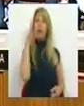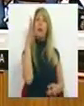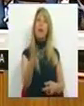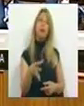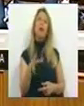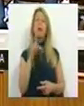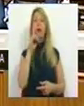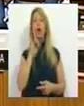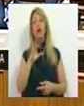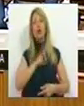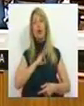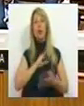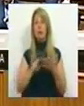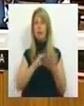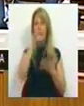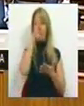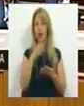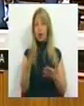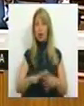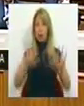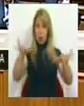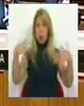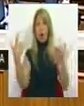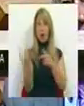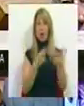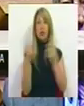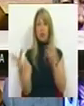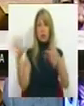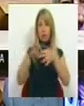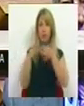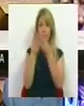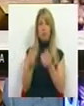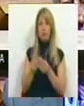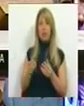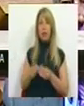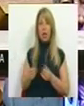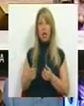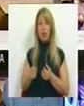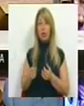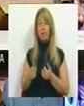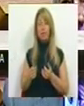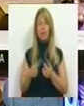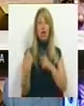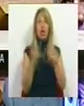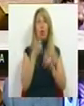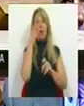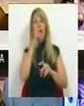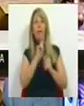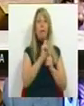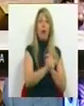Segundo aspecto dizer-lhe, Senhora Secretária de Estado, que qualquer discussão em torno destas matérias, onde se discute quem